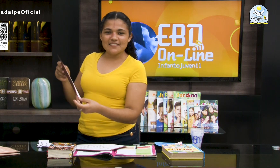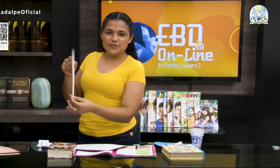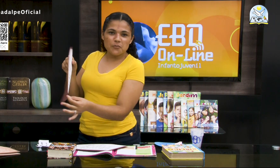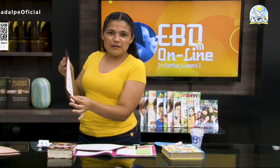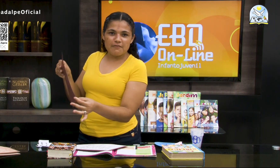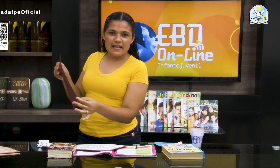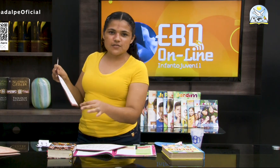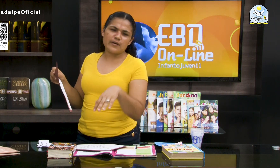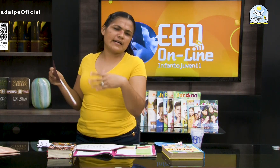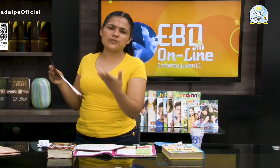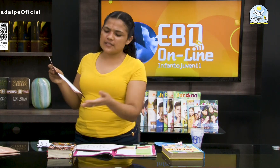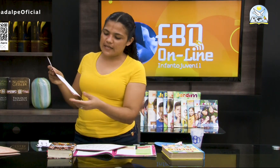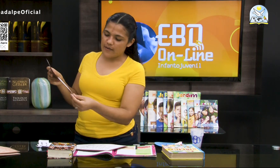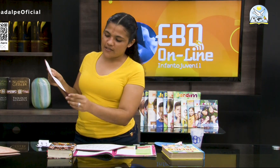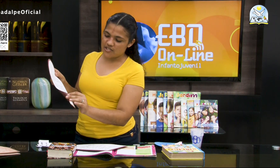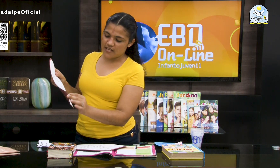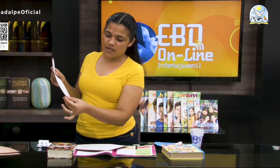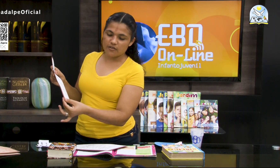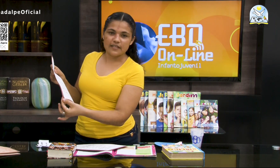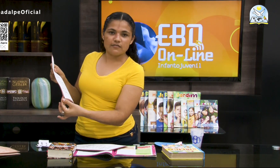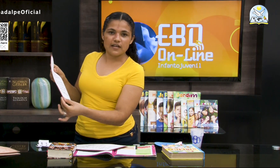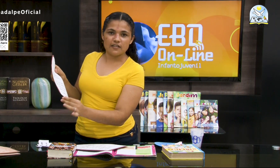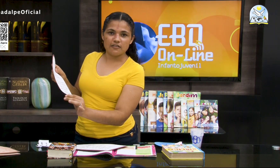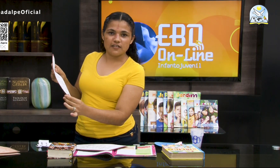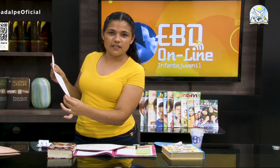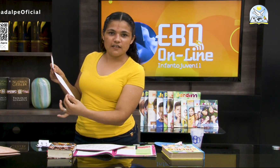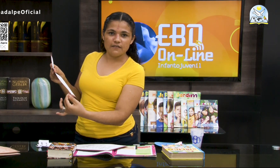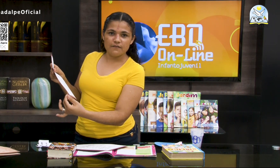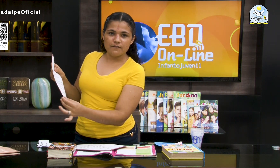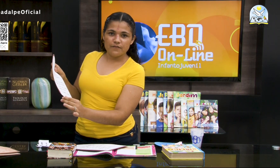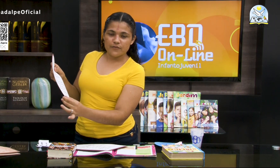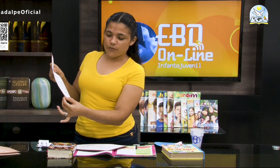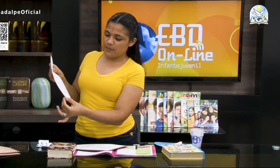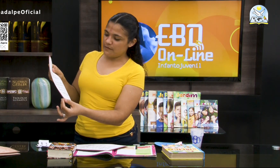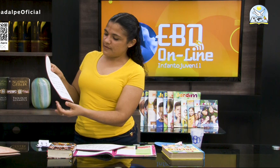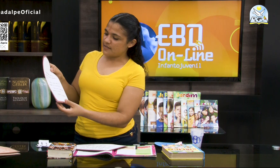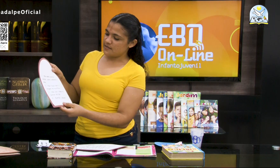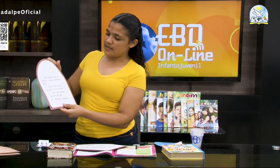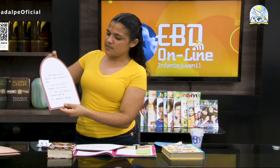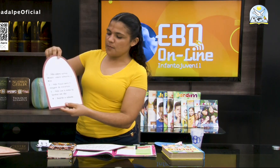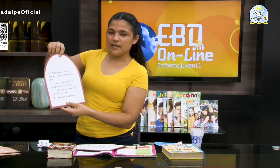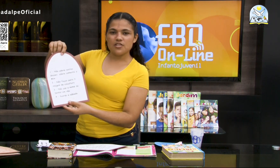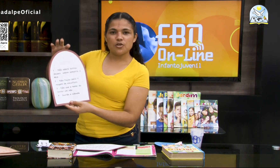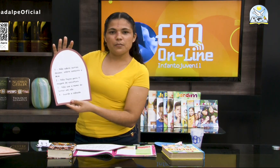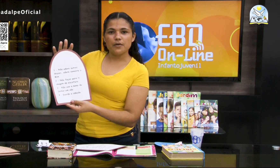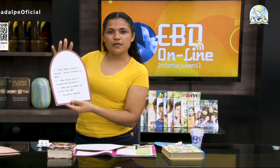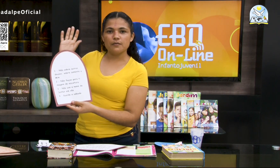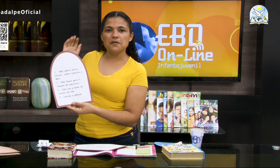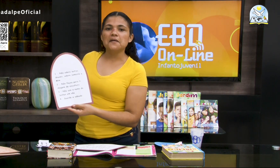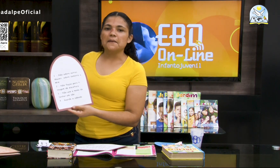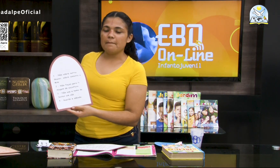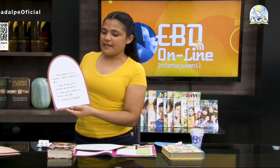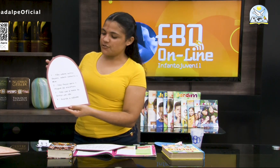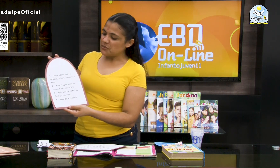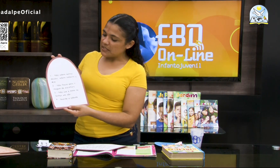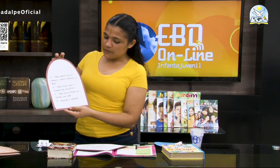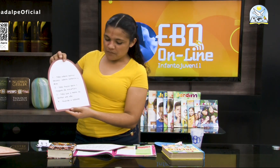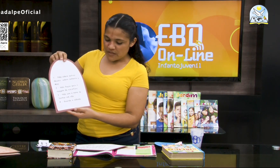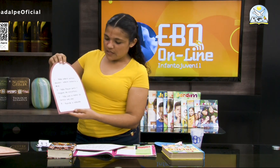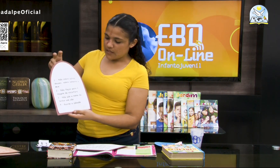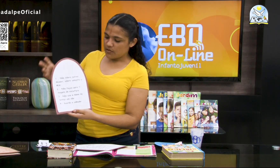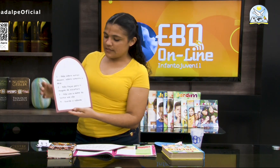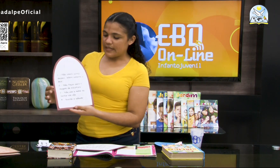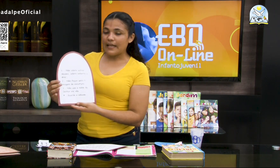cartolina dupla face, uma cartolina guache. E aqui, ó, tá com cartolina dupla face, tá? Só pra deixar um pouquinho mais